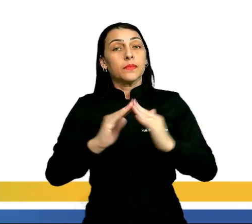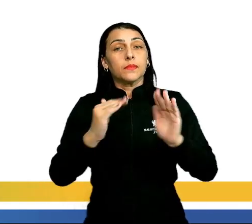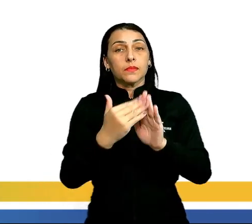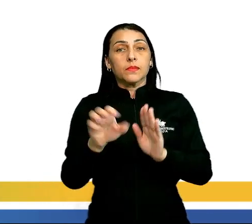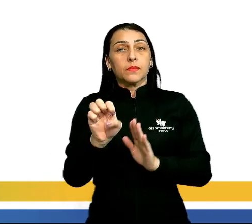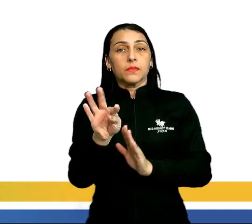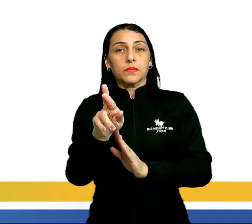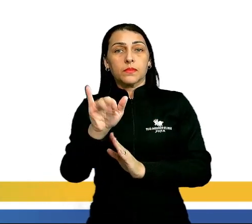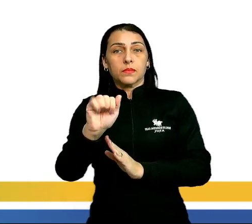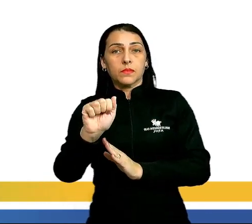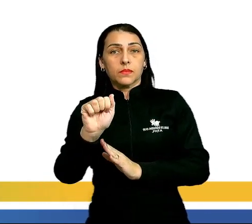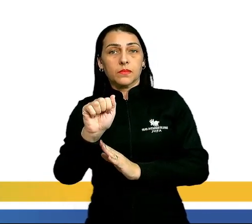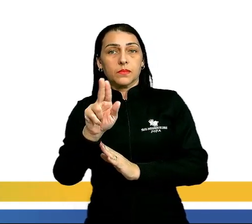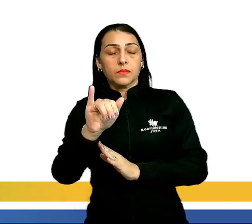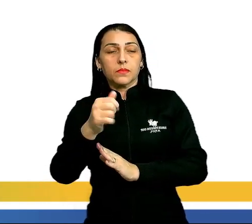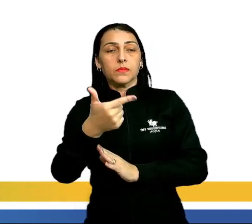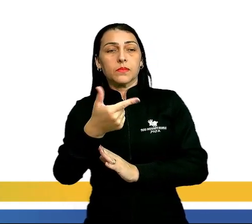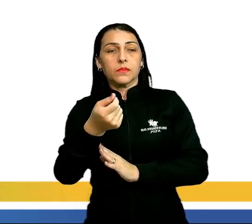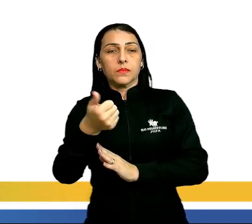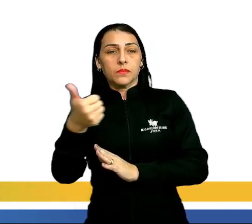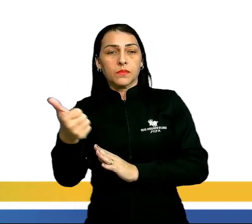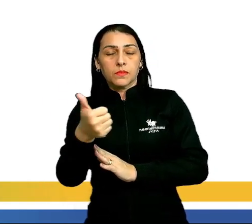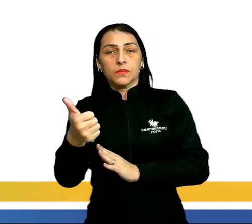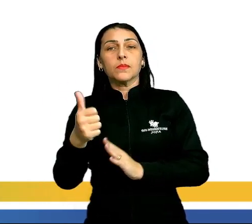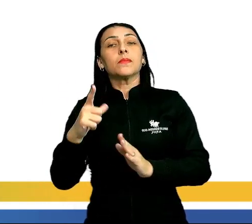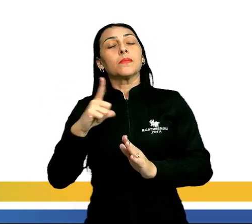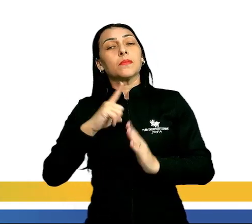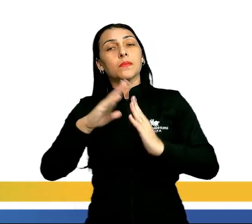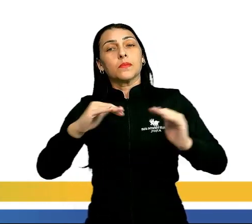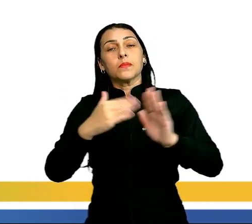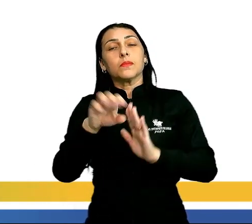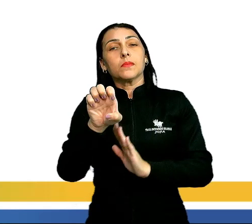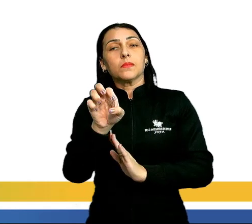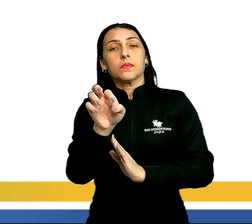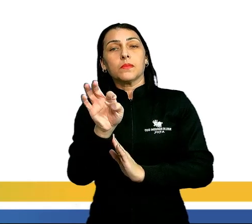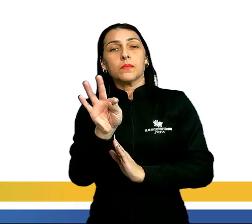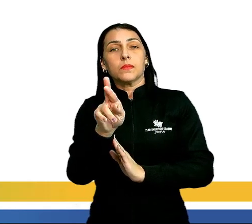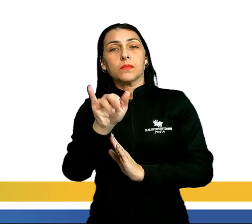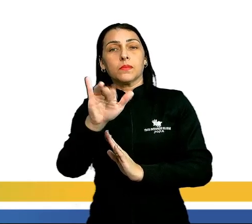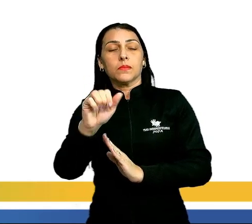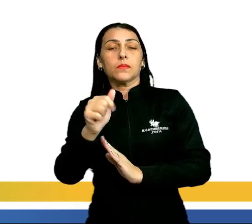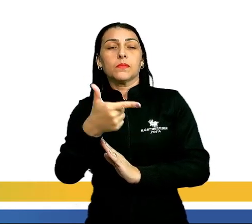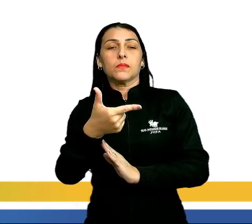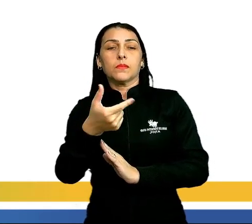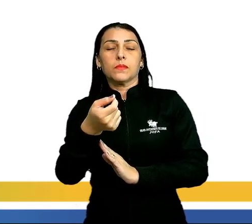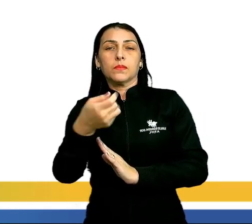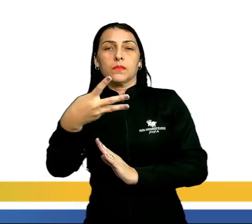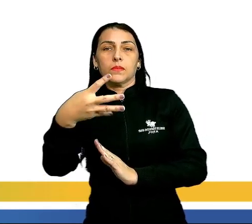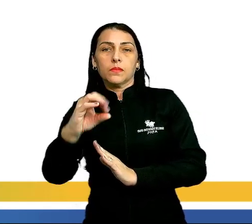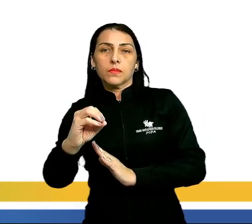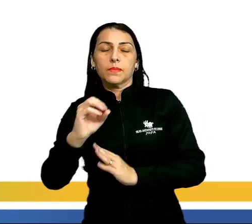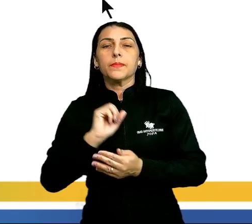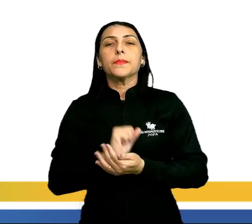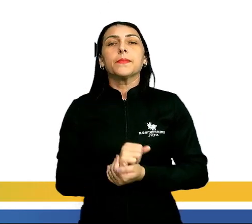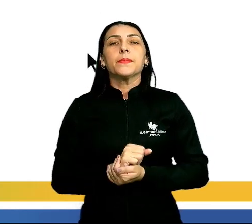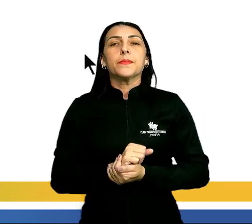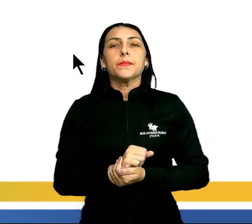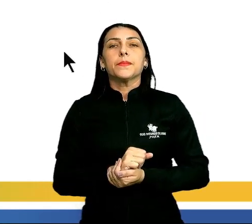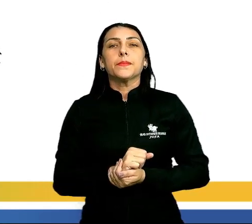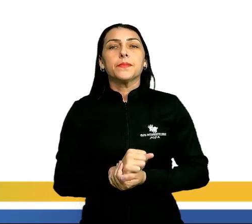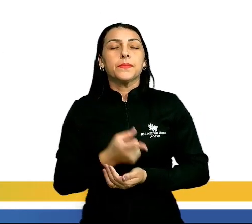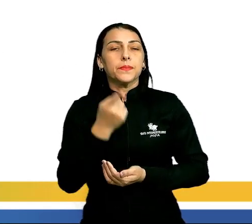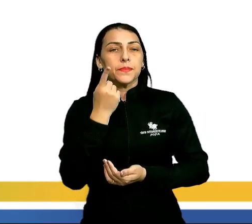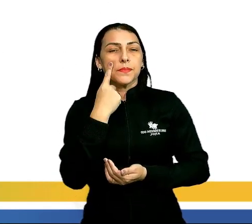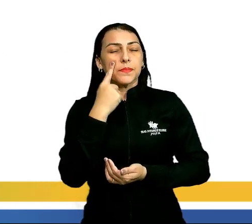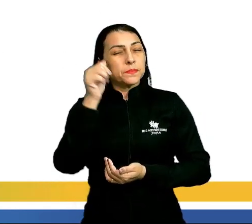uma pirâmide etária em 2011 e nós temos uma pirâmide etária com a projeção aí para 2040.